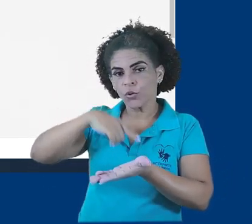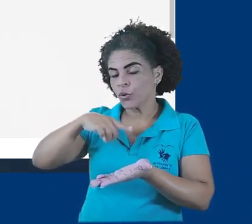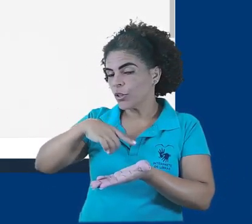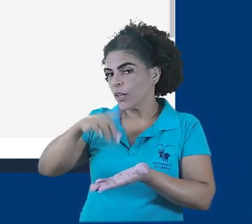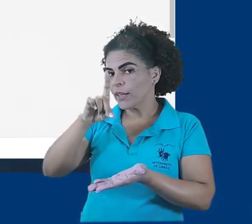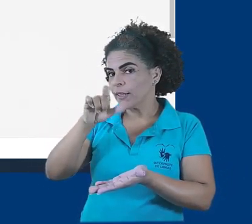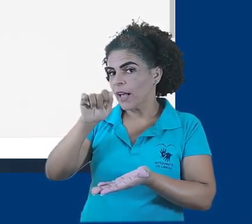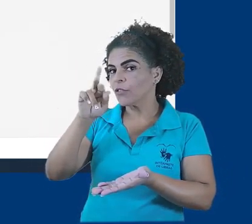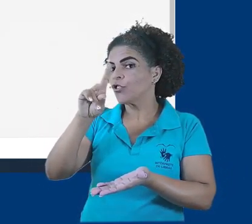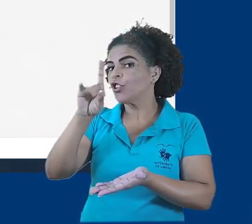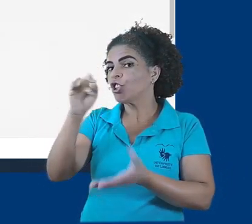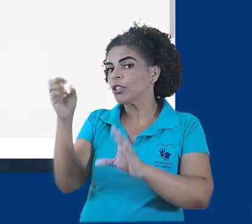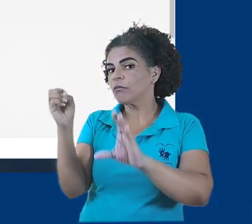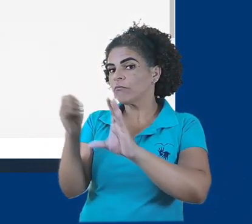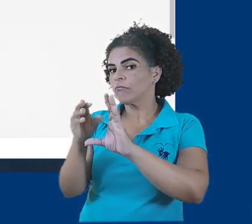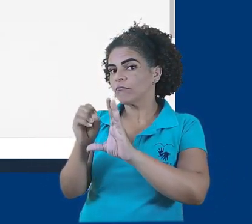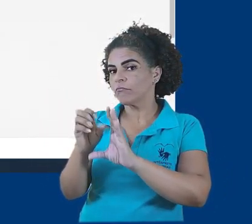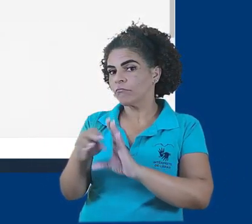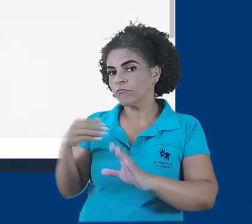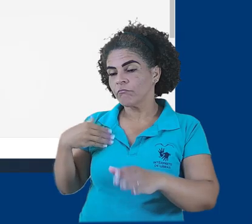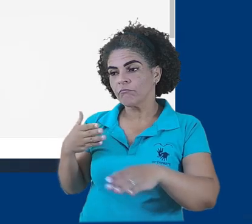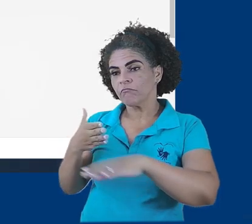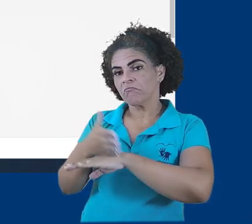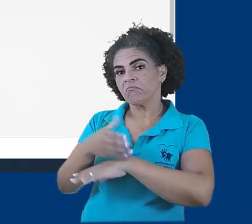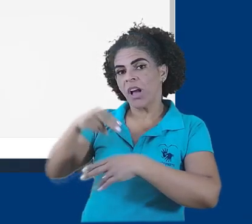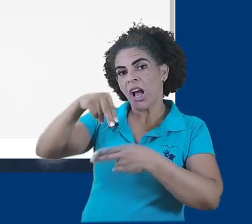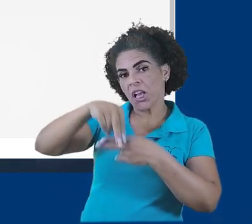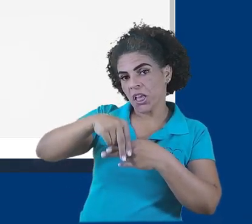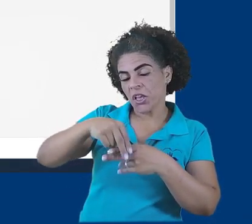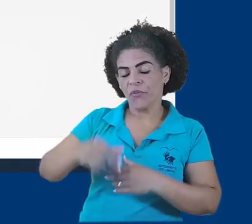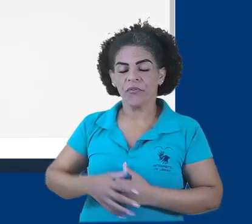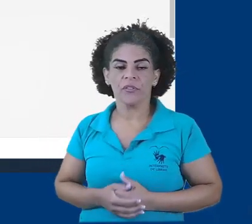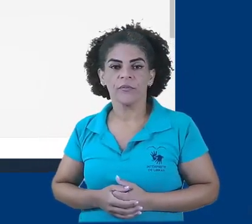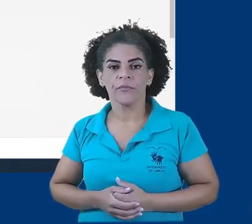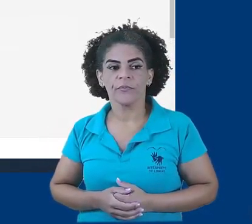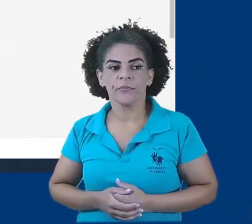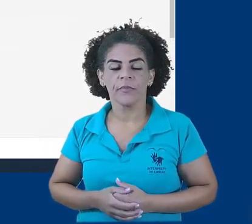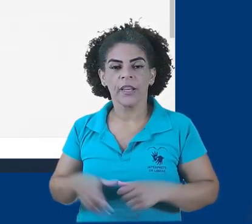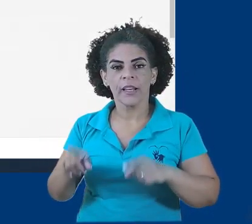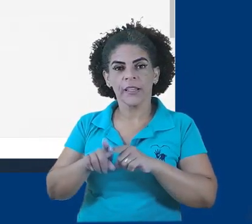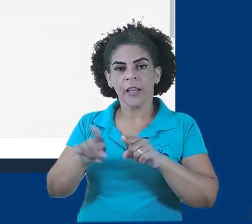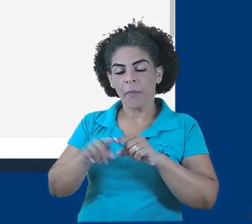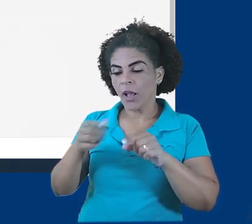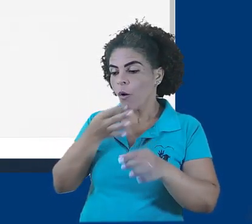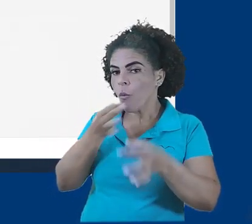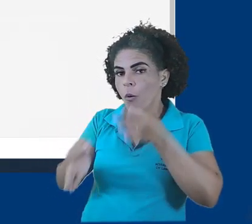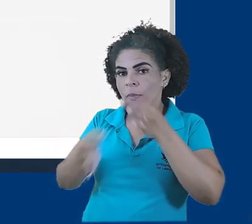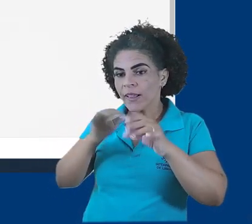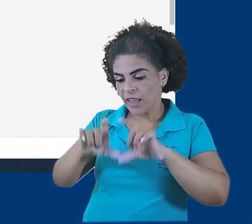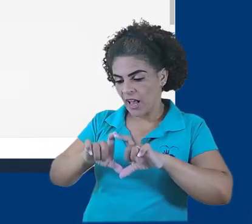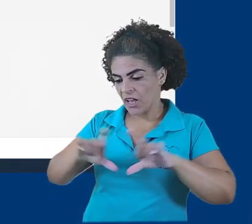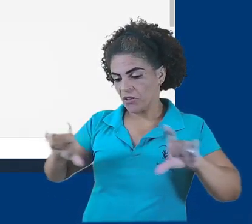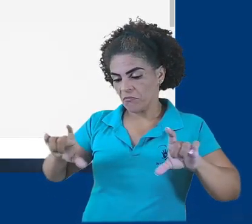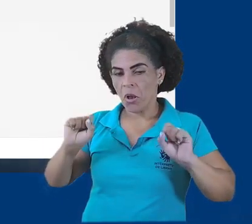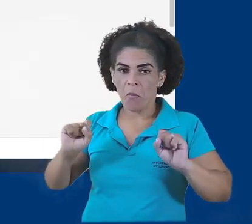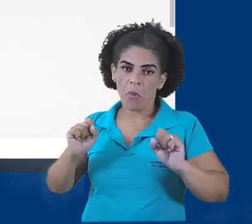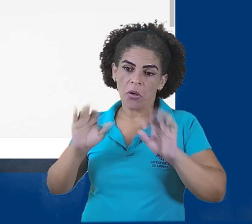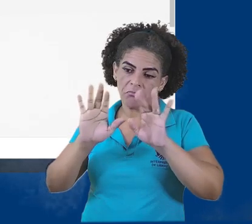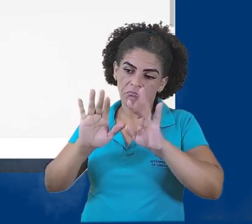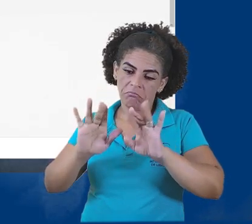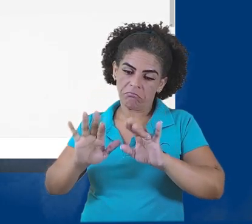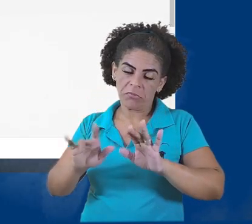abaixo sobre o em pó o enviado uma sessão de comentários